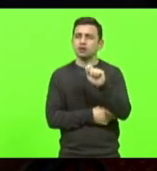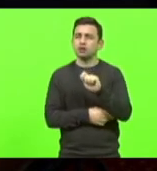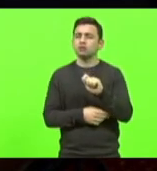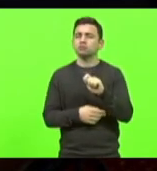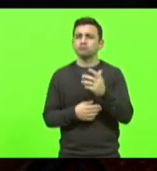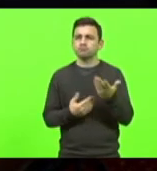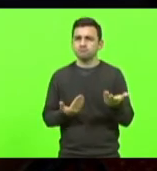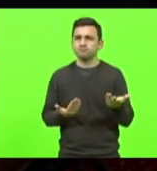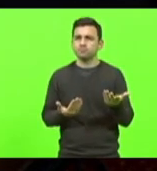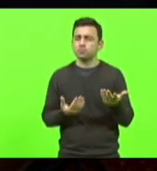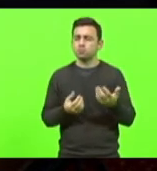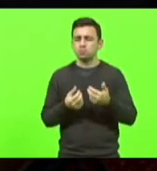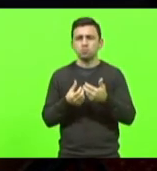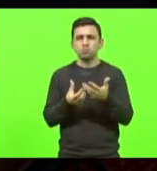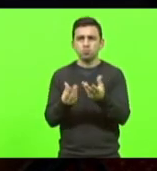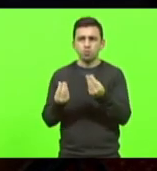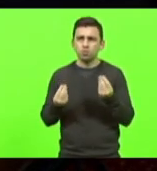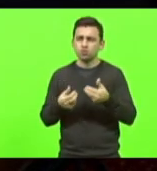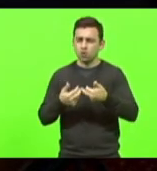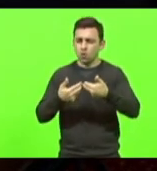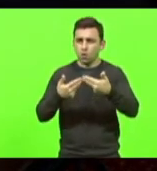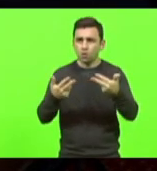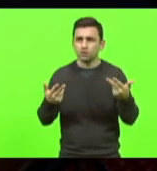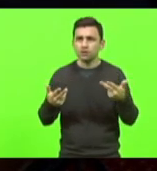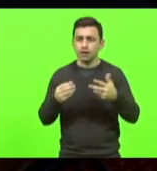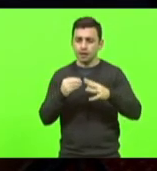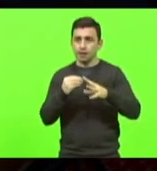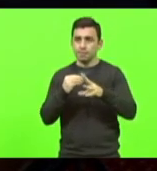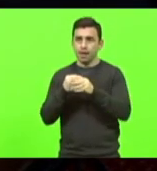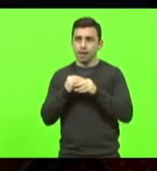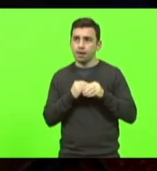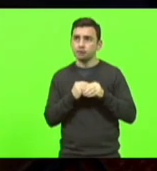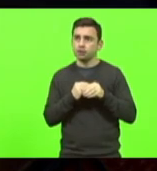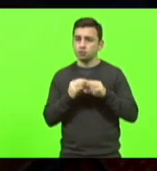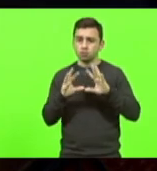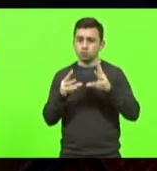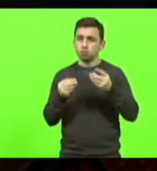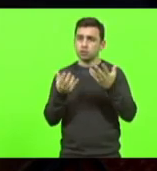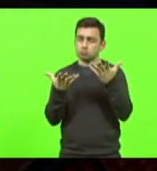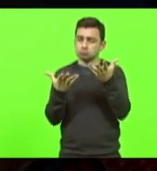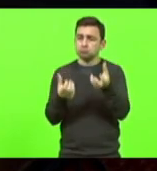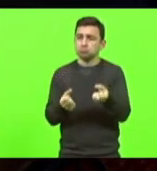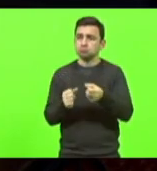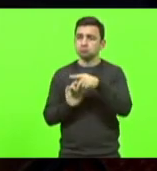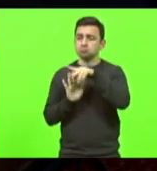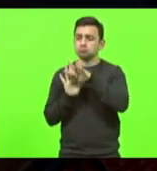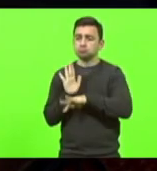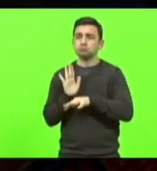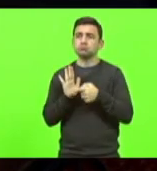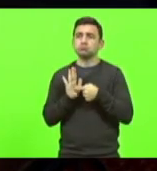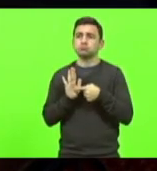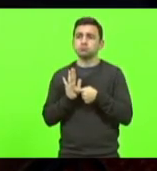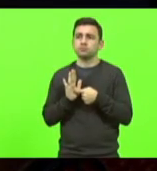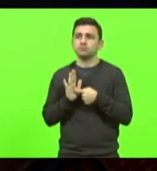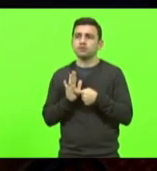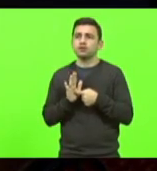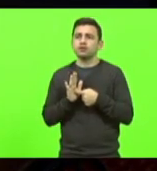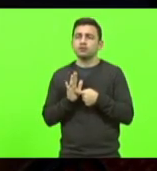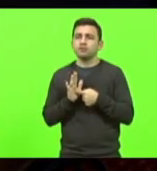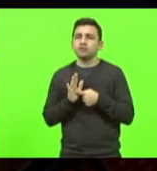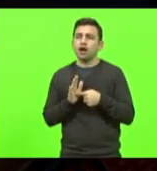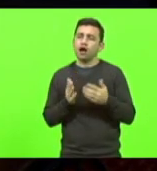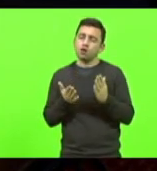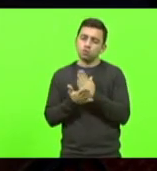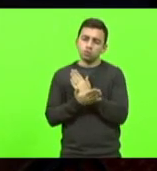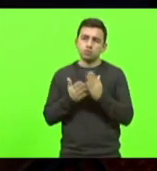adotado tanto é que de 74 emendas 30 foram adotadas o texto Muitas delas aqui inclusive algumas delas